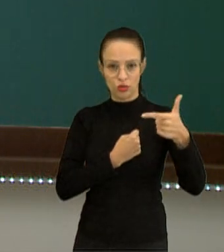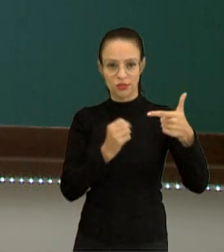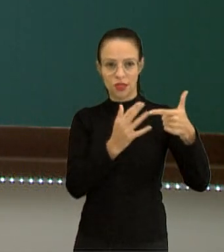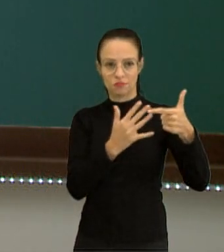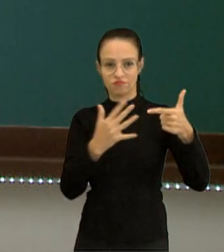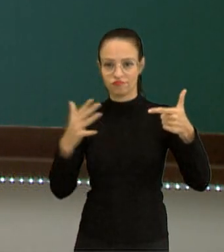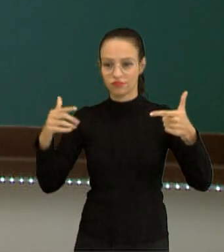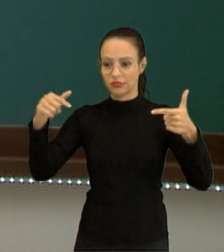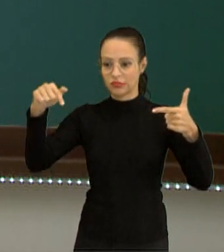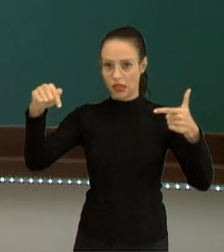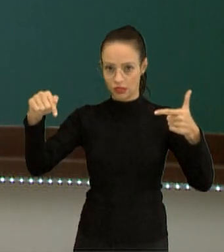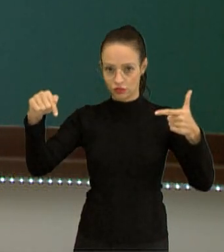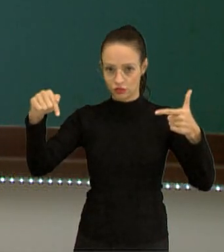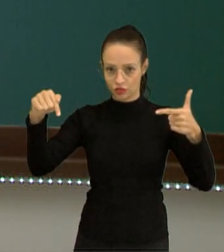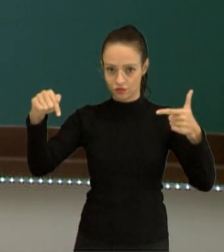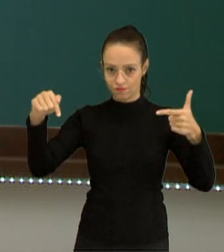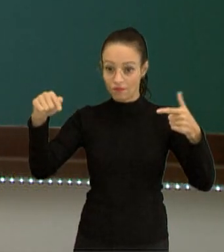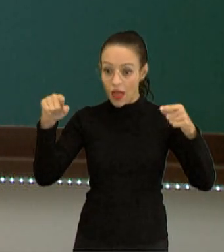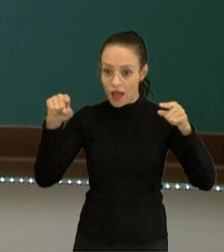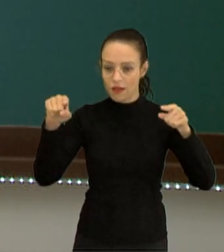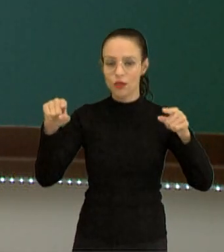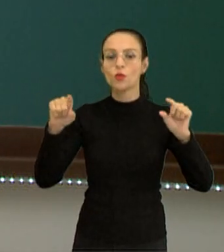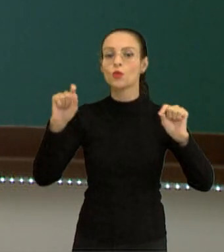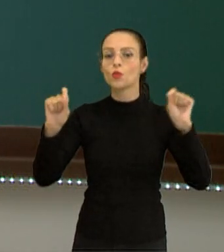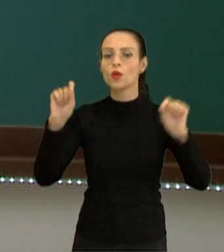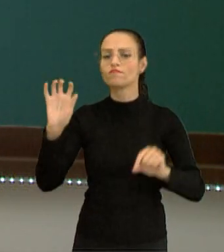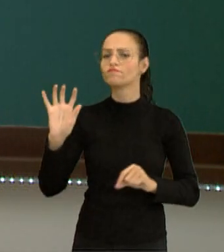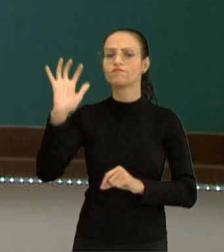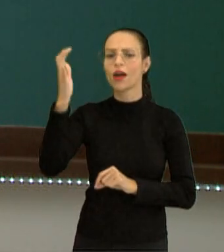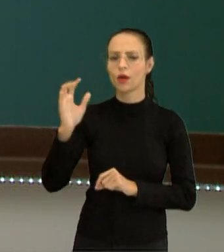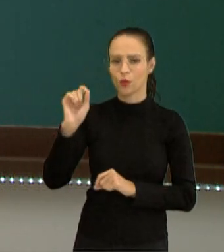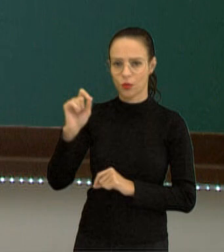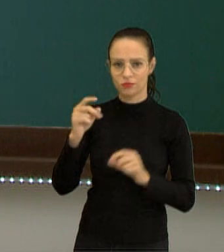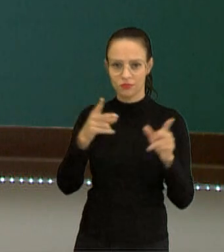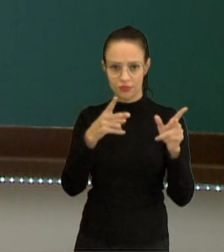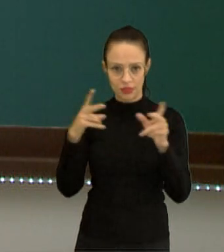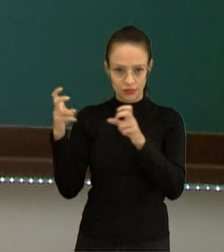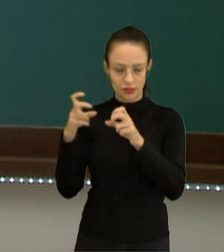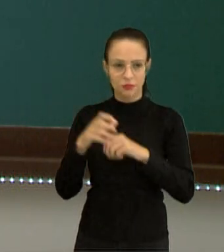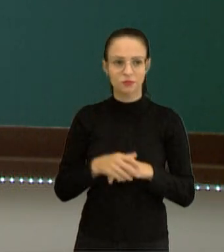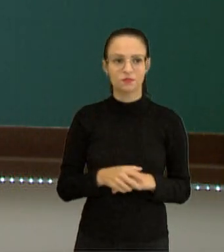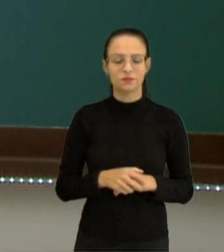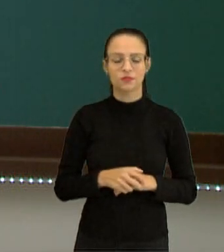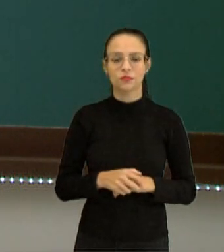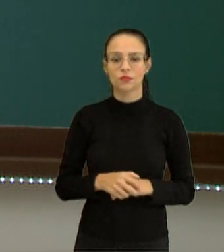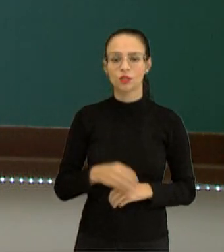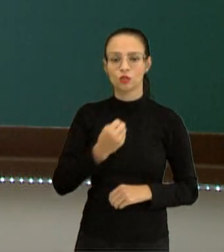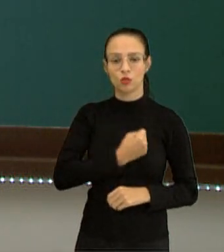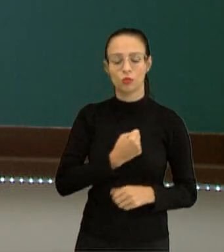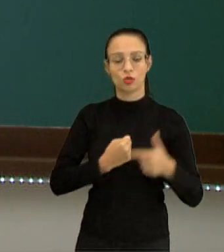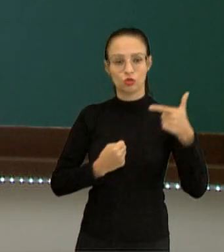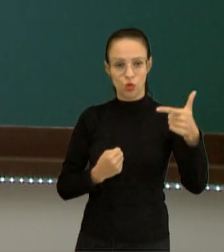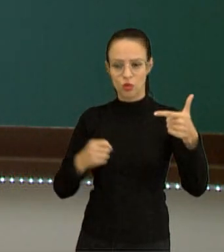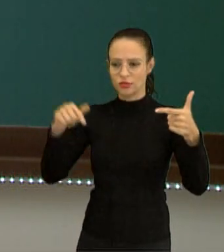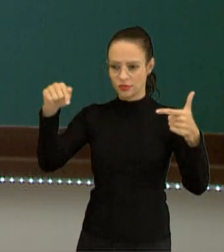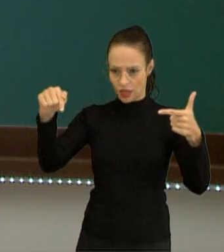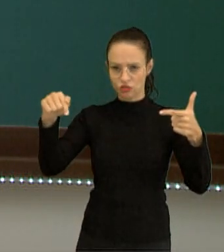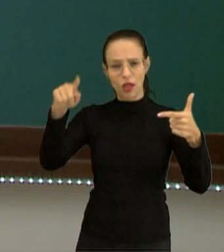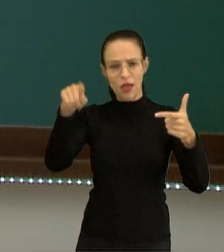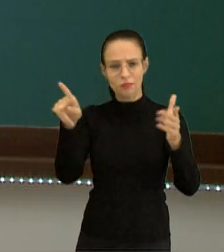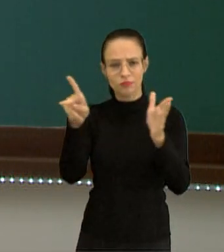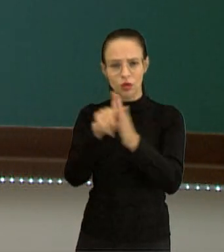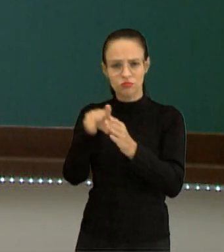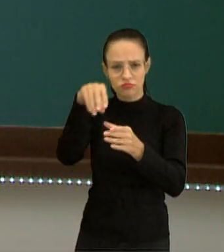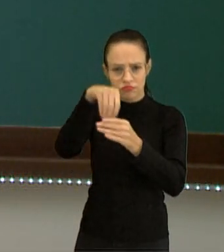e nesse intervalo, o que acontece aqui? Olha só, observe com a professora. O 2 e o 7 pertencem a esse